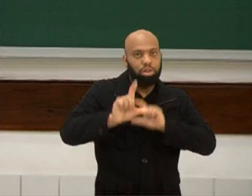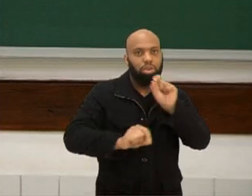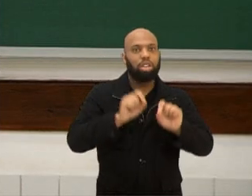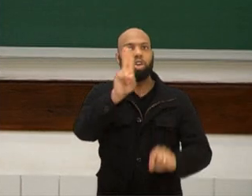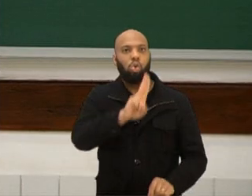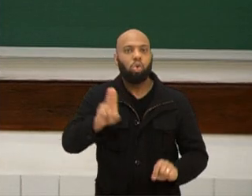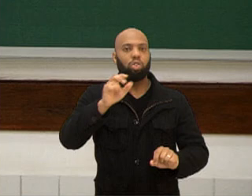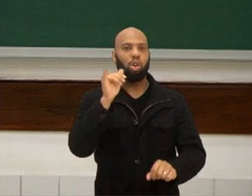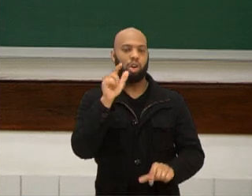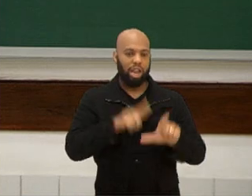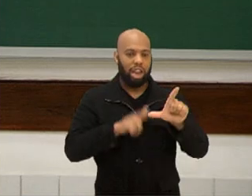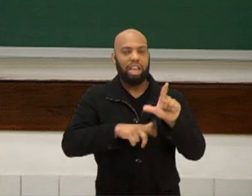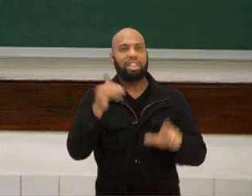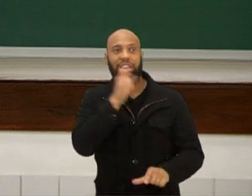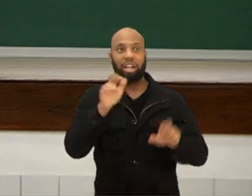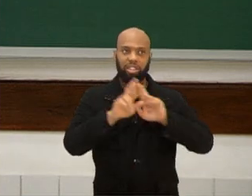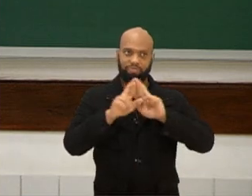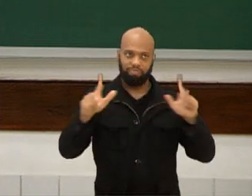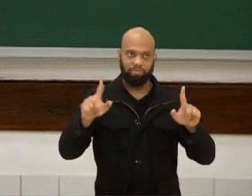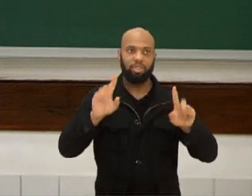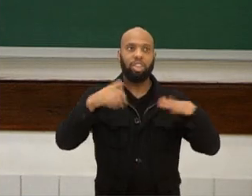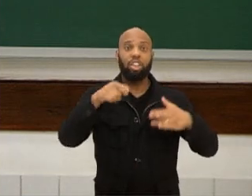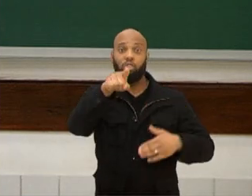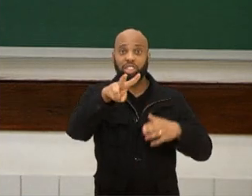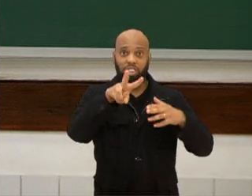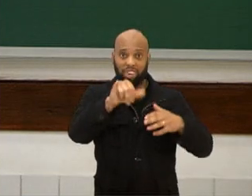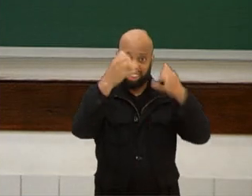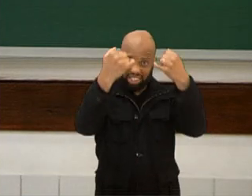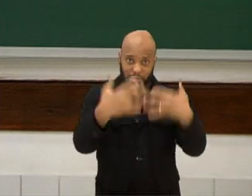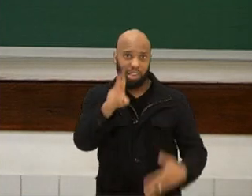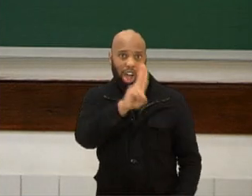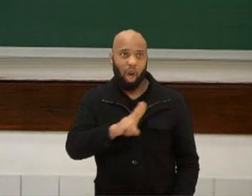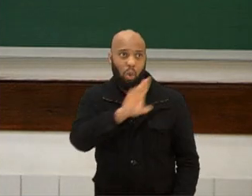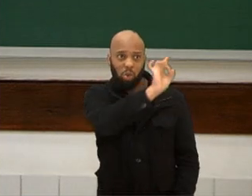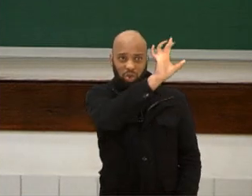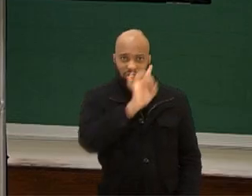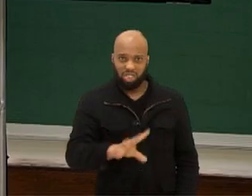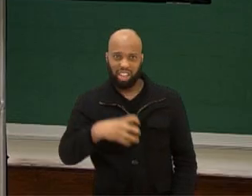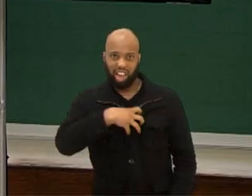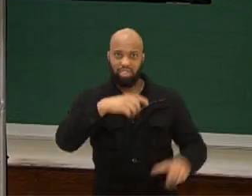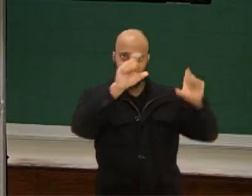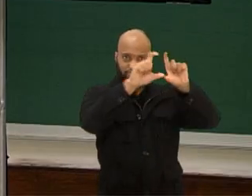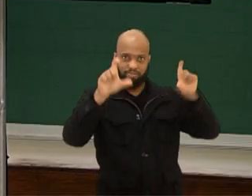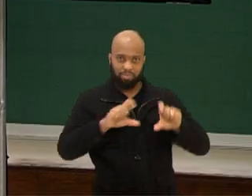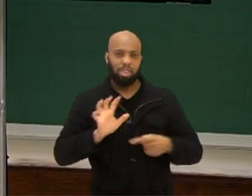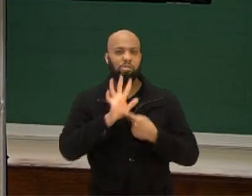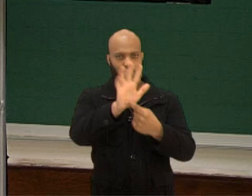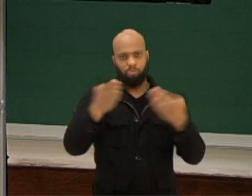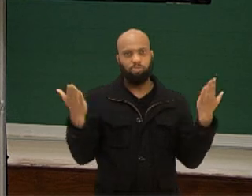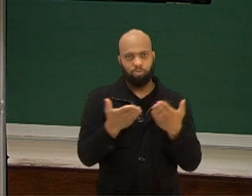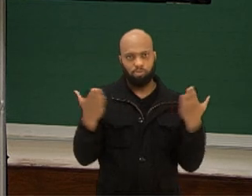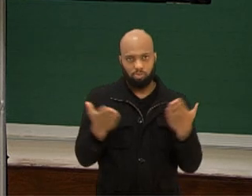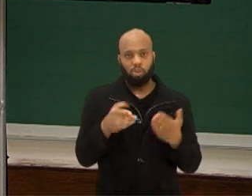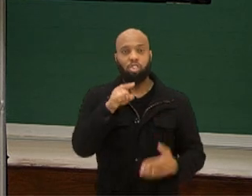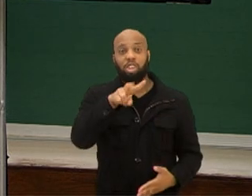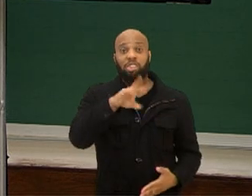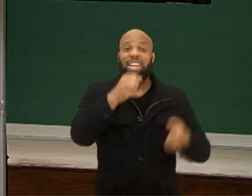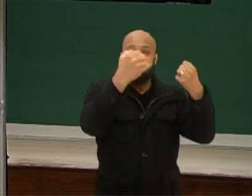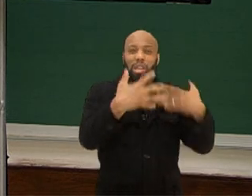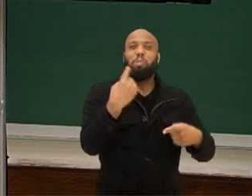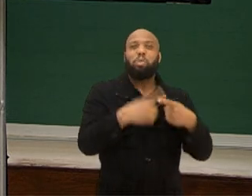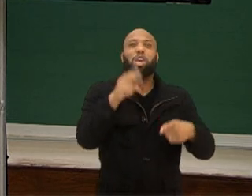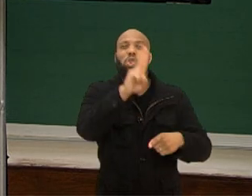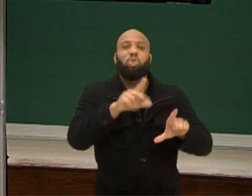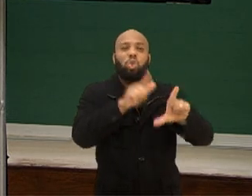ele foi utilizado para diferentes fins. Explique o uso em cada uma das sentenças destacadas. Você vai explicar